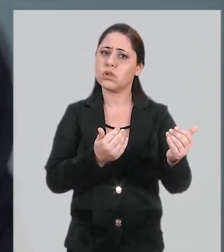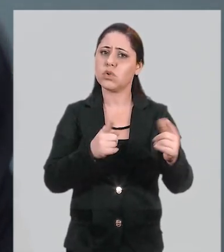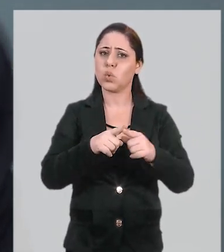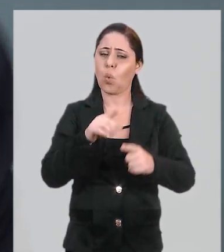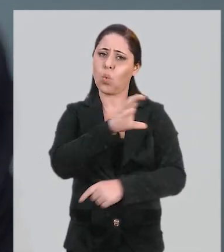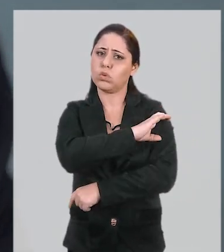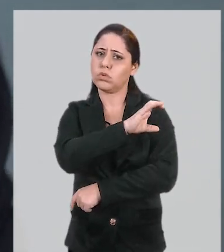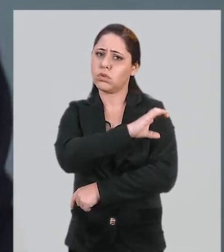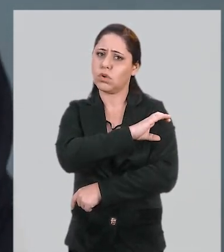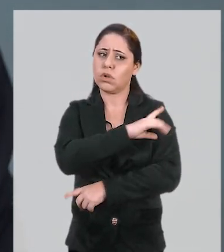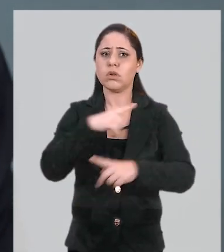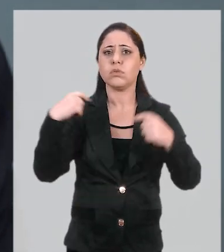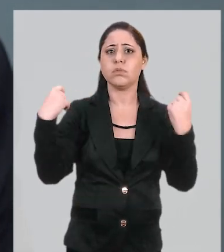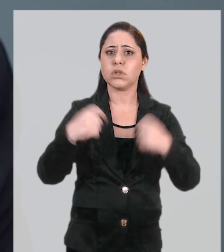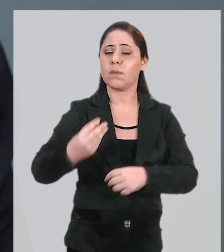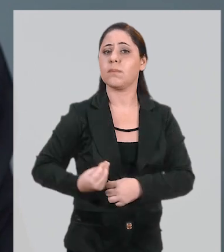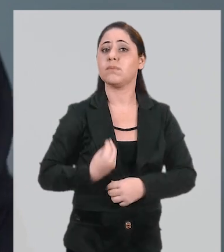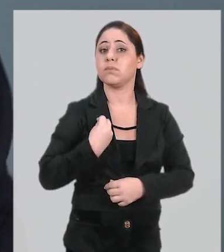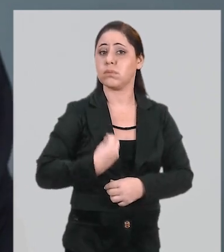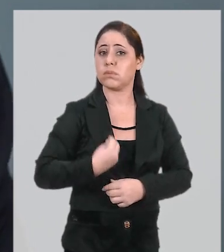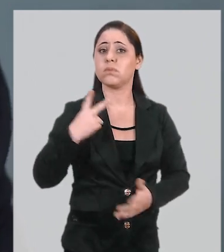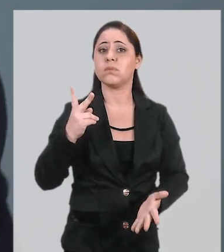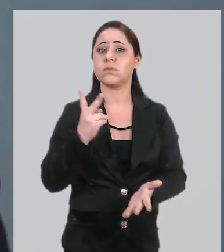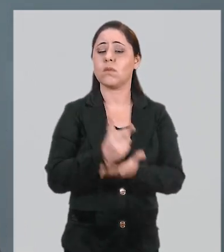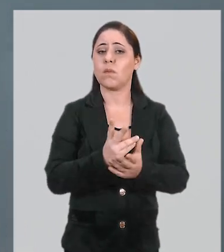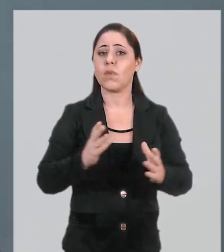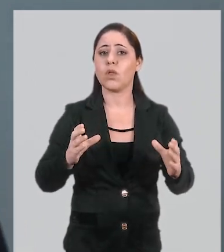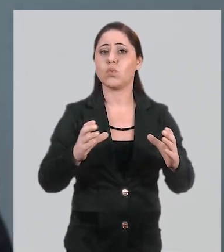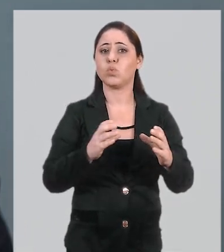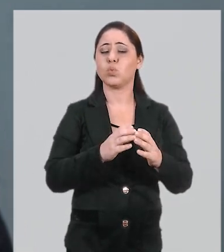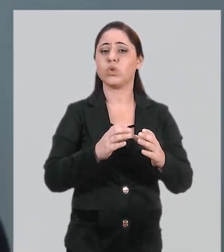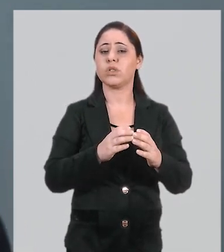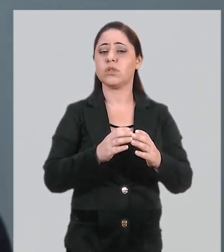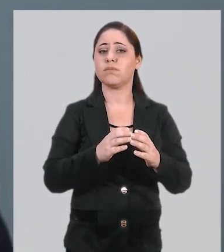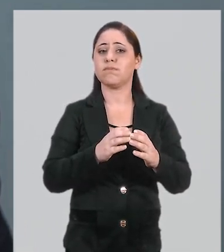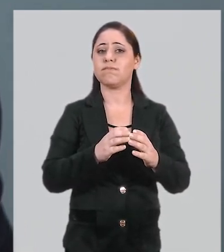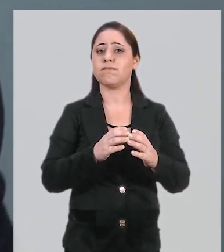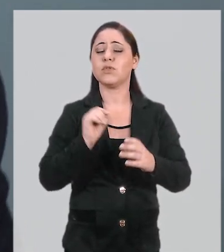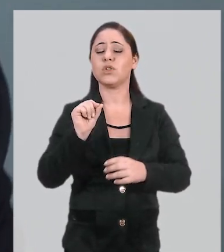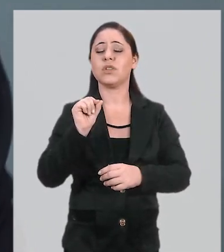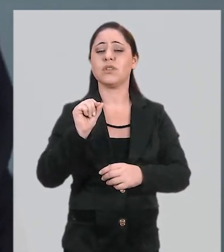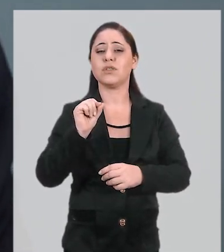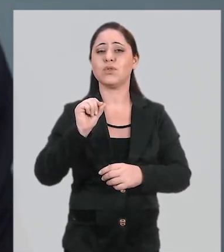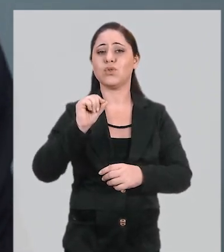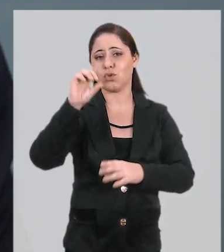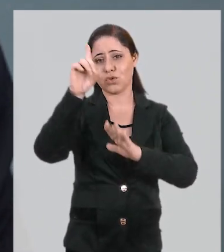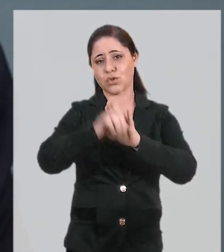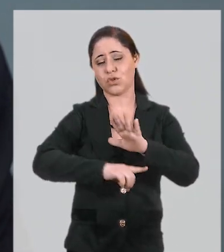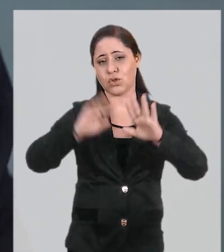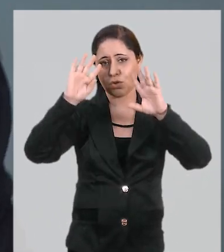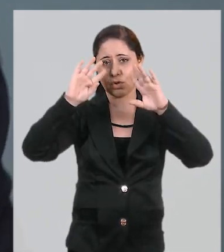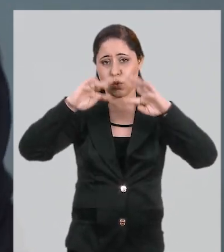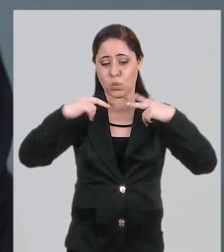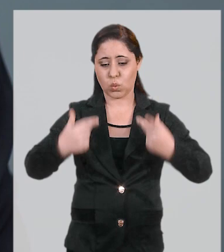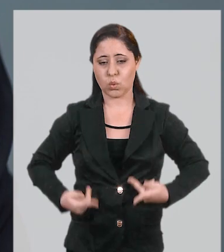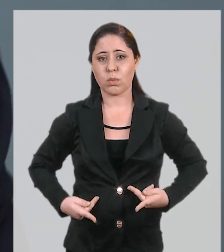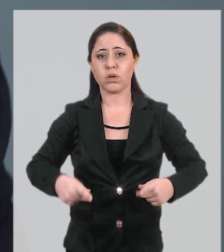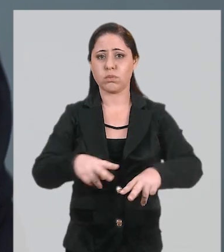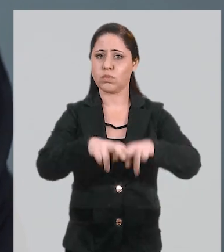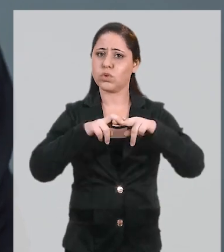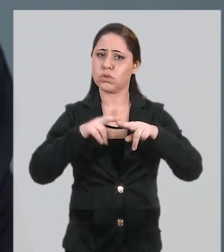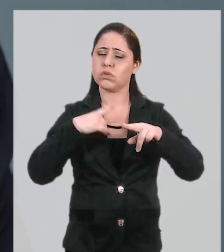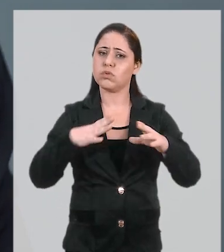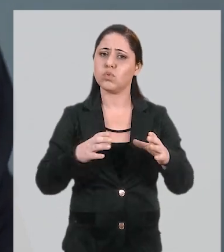frente e aí, obviamente, que eu preciso estar participando da Comissão de Direitos Humanos e por isso que eu presido esta comissão aqui na